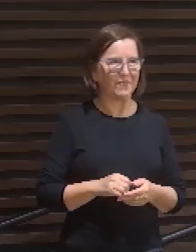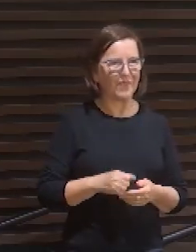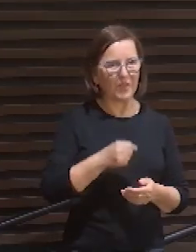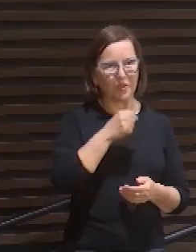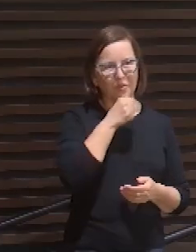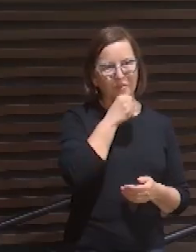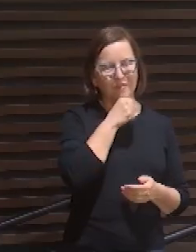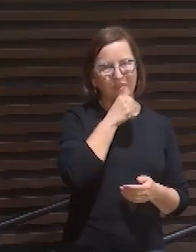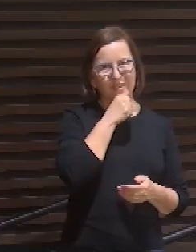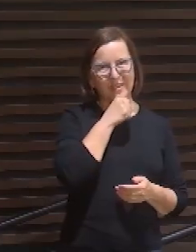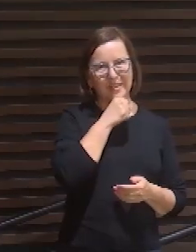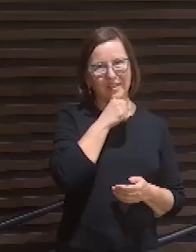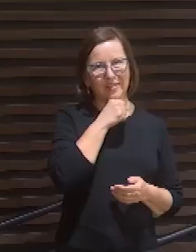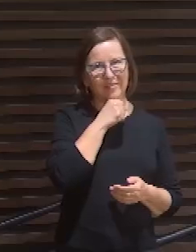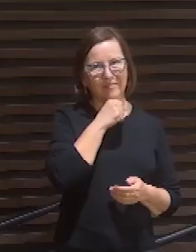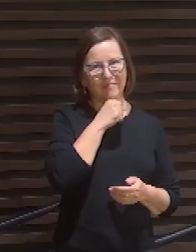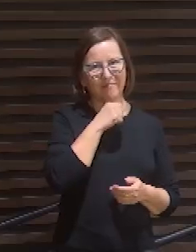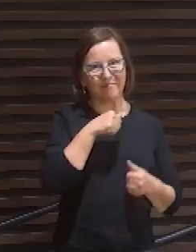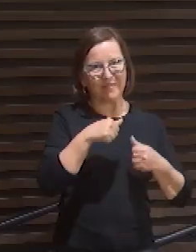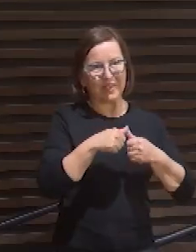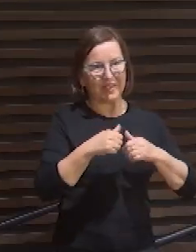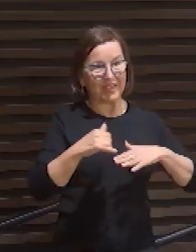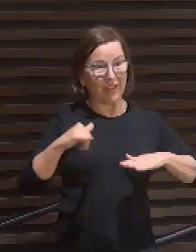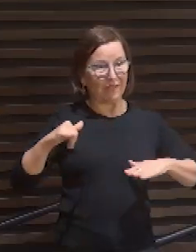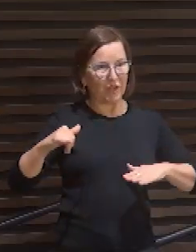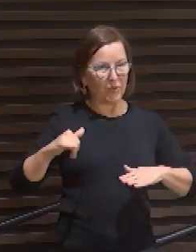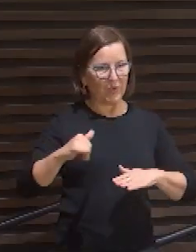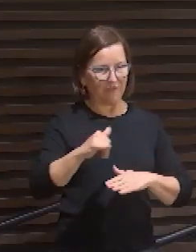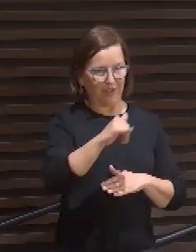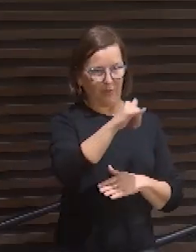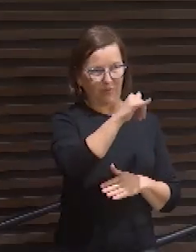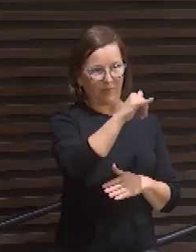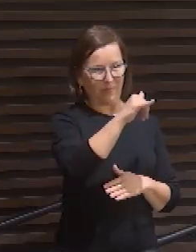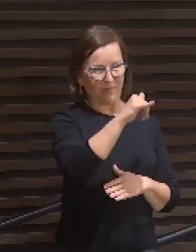Um idoso estava num avião.